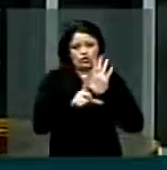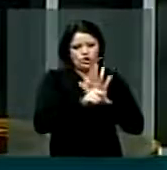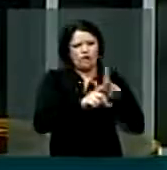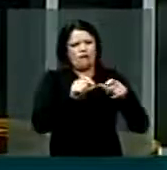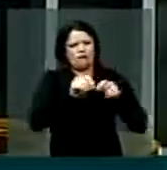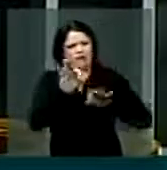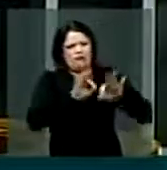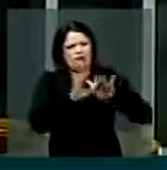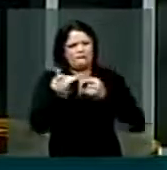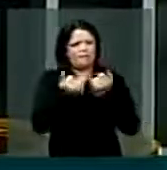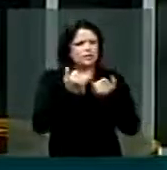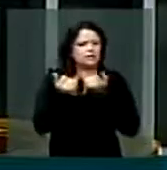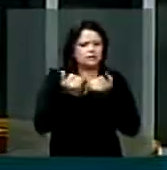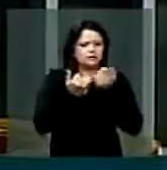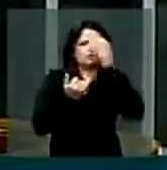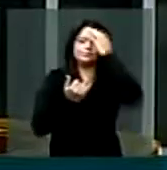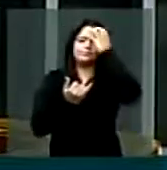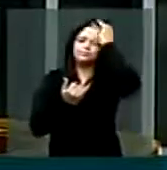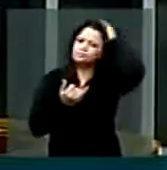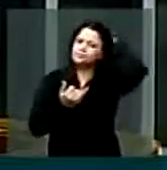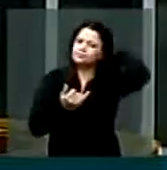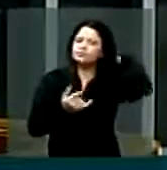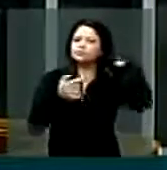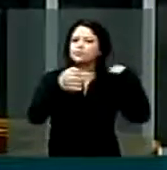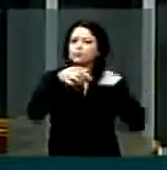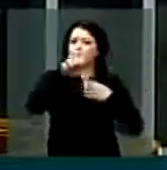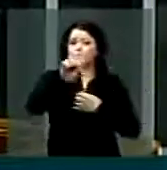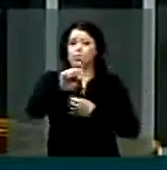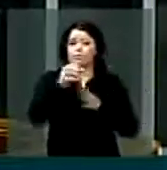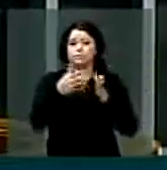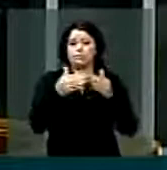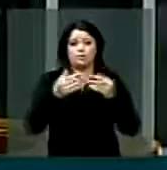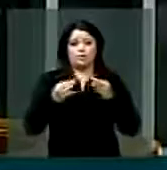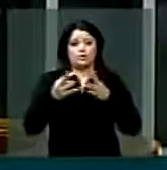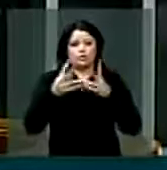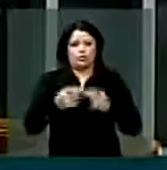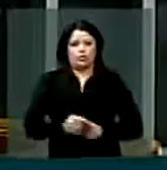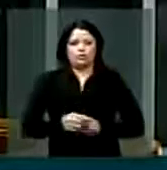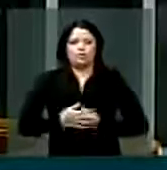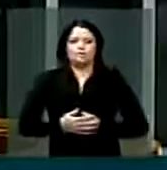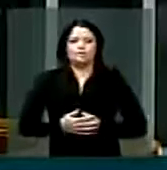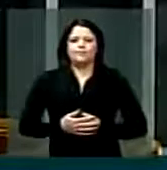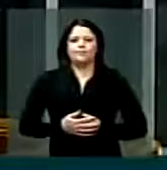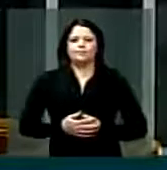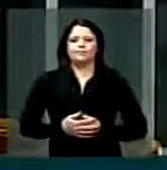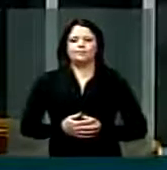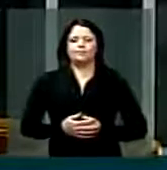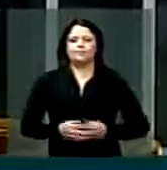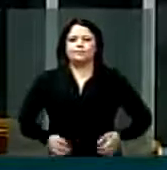e similares e 78 requerimentos.